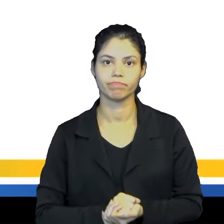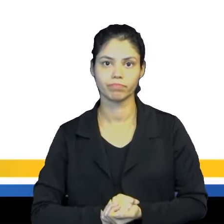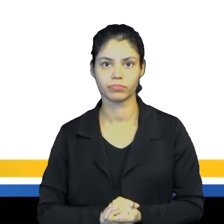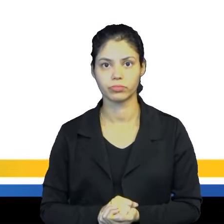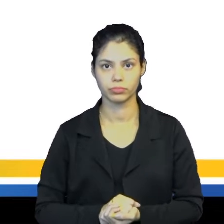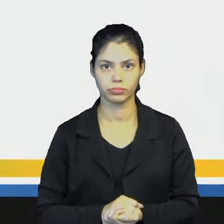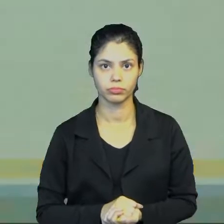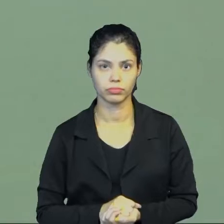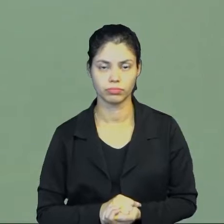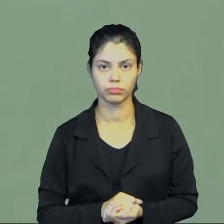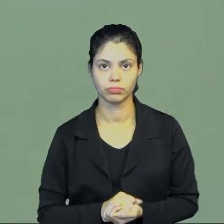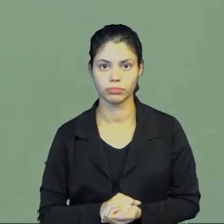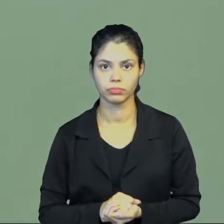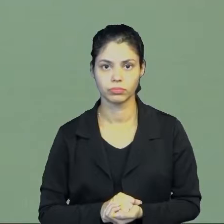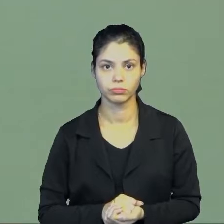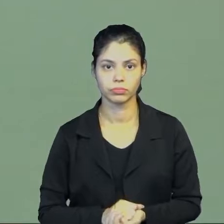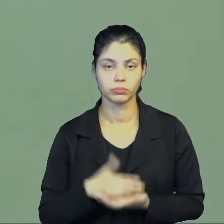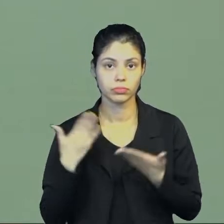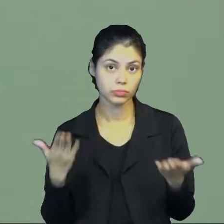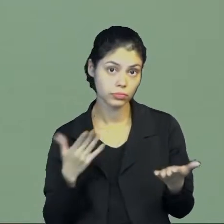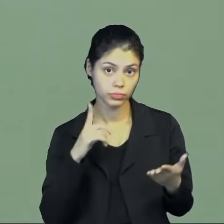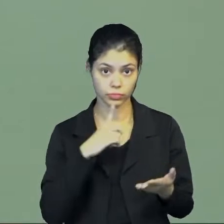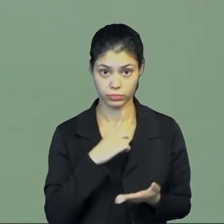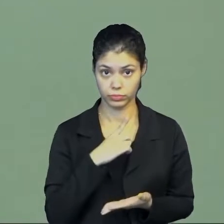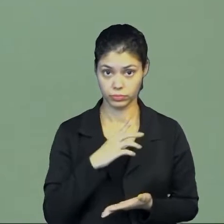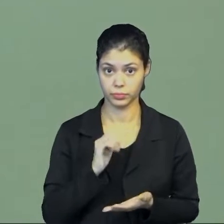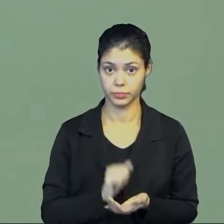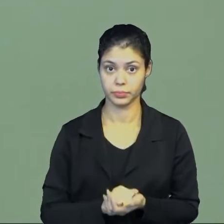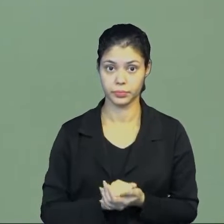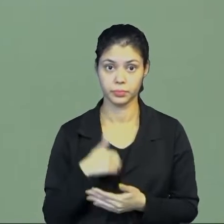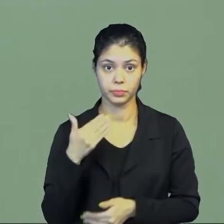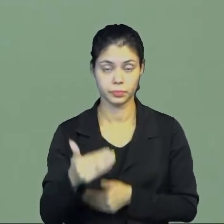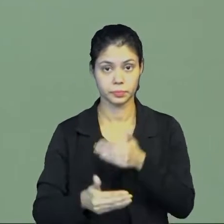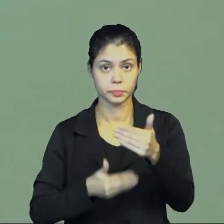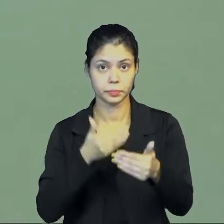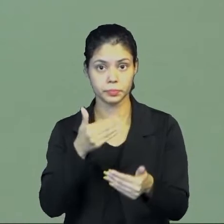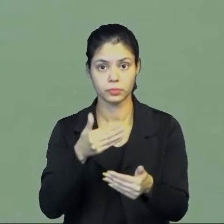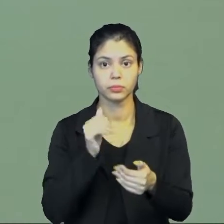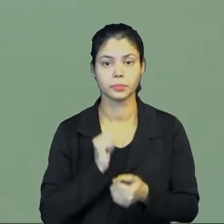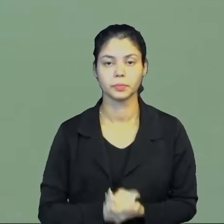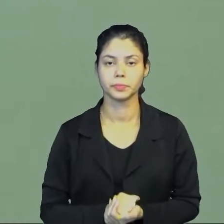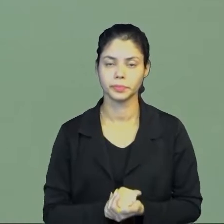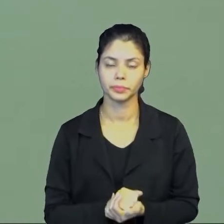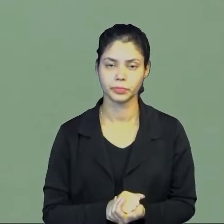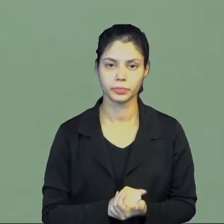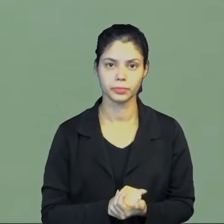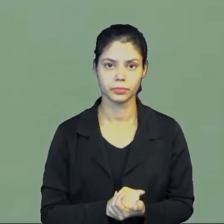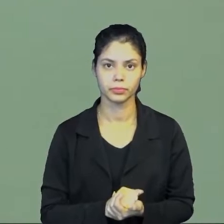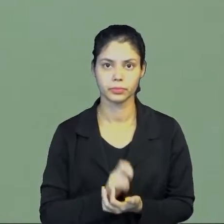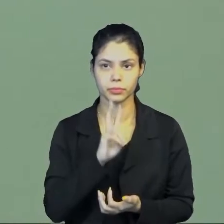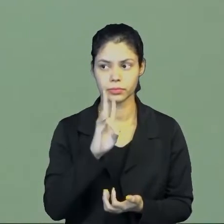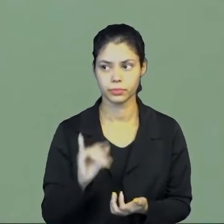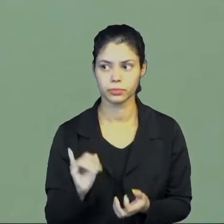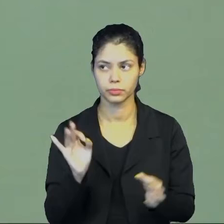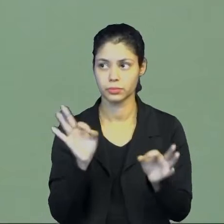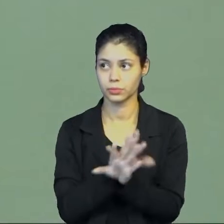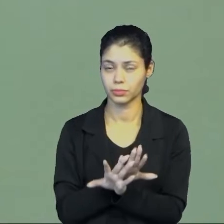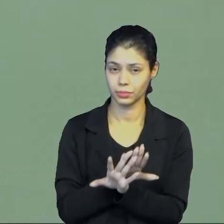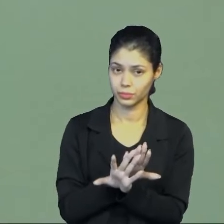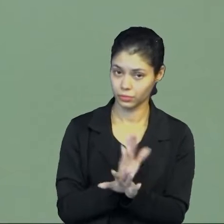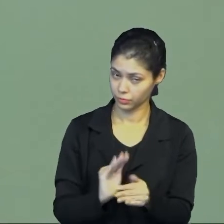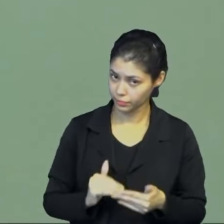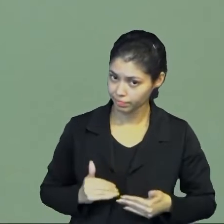inalterada. Então, a gente tem um processo que vai